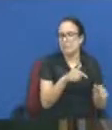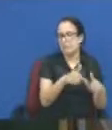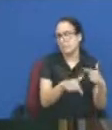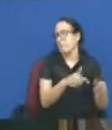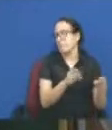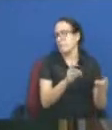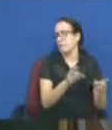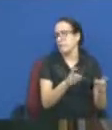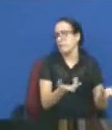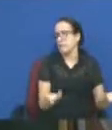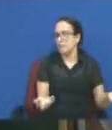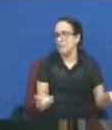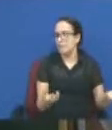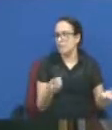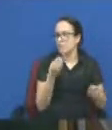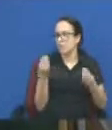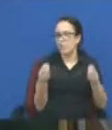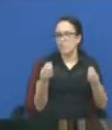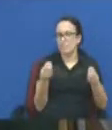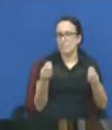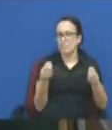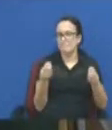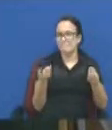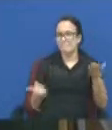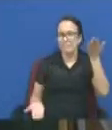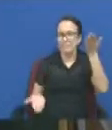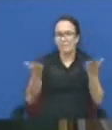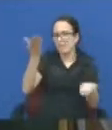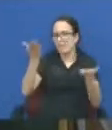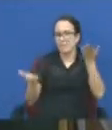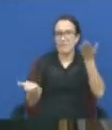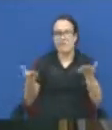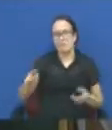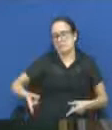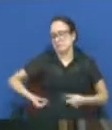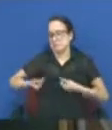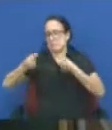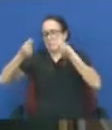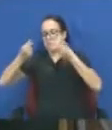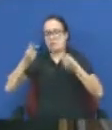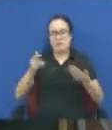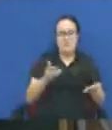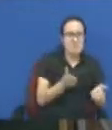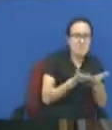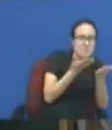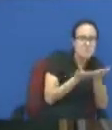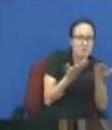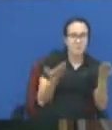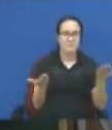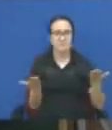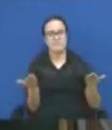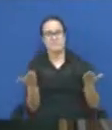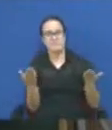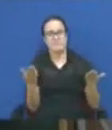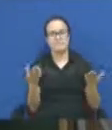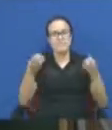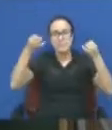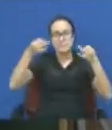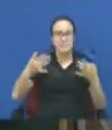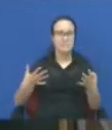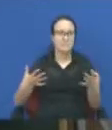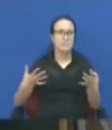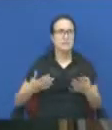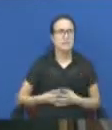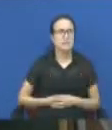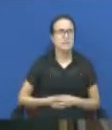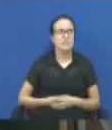Horas. E aí é a luta de classes. Aí é o saudoso Marx nos explicando o que acontece na sociedade. O filho